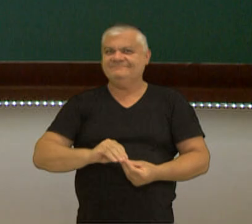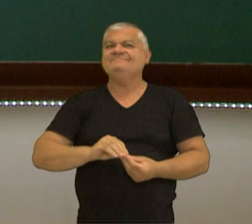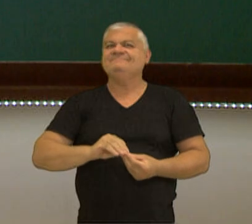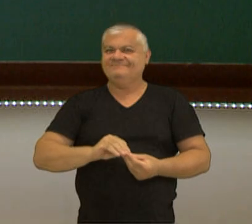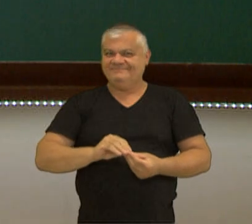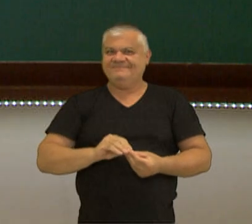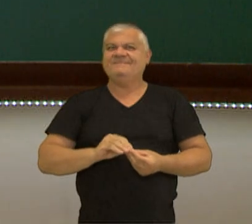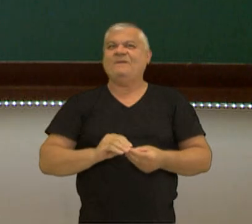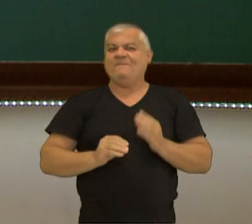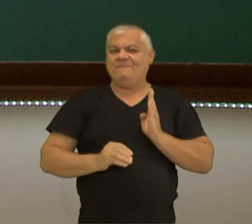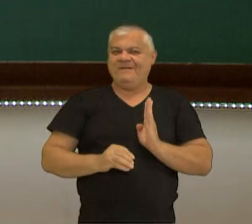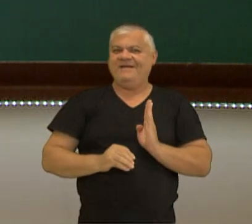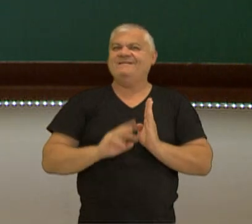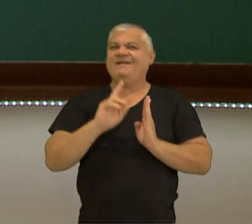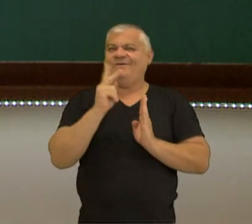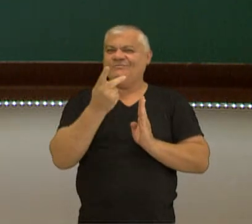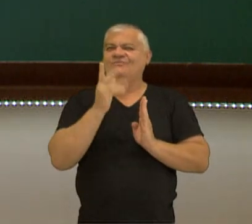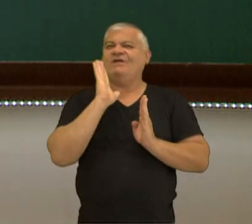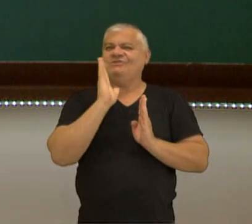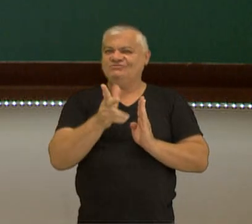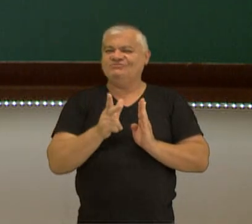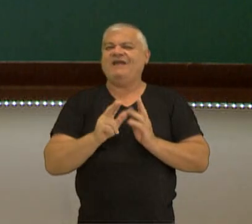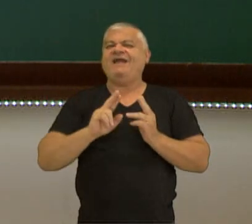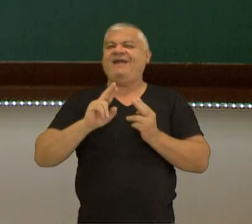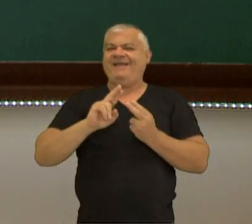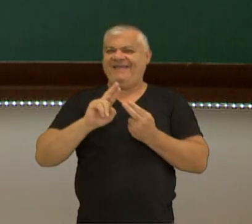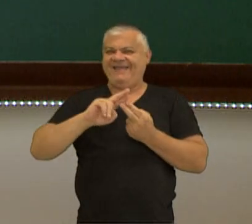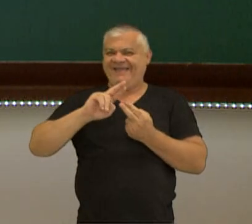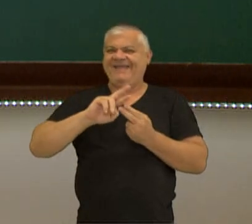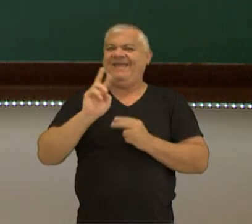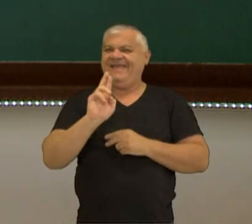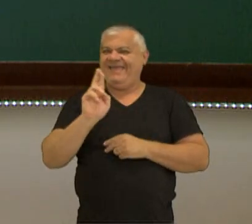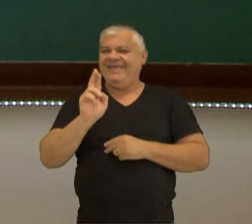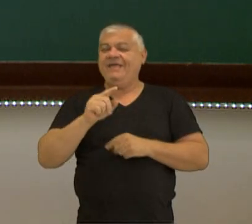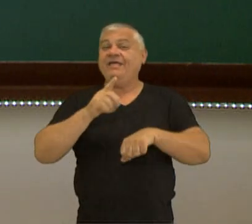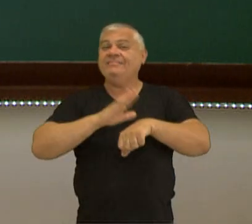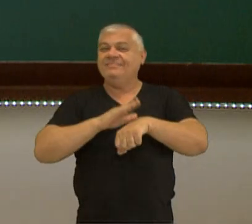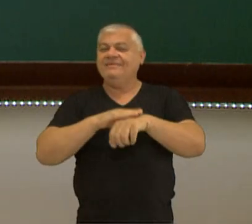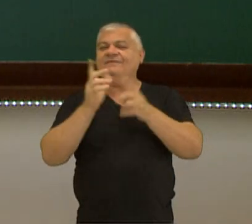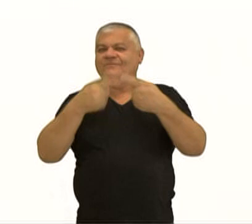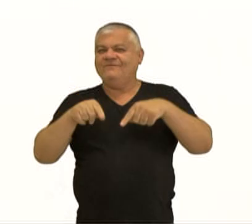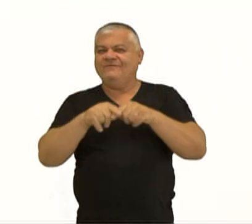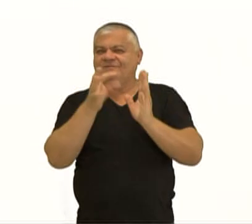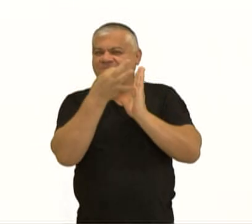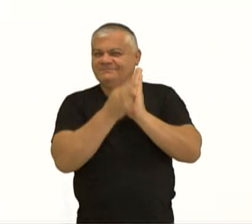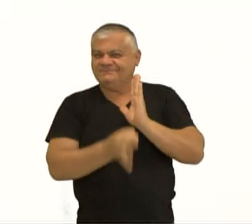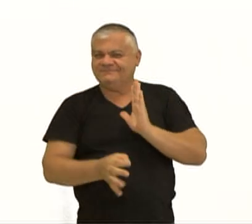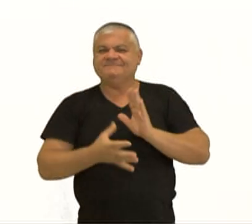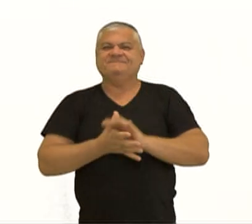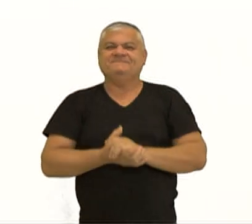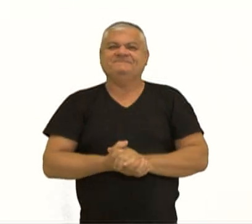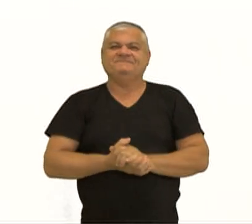que nós já temos o raio. Vou dar um tempinho para vocês resolverem e já voltamos conferir, pessoal.